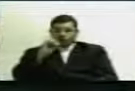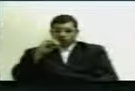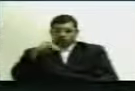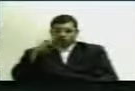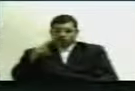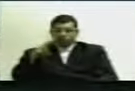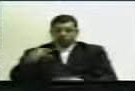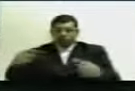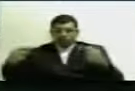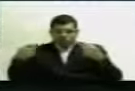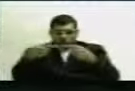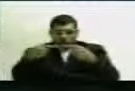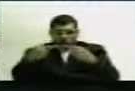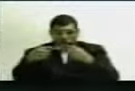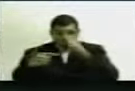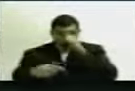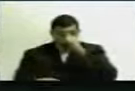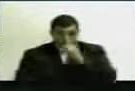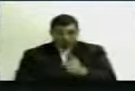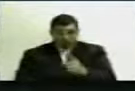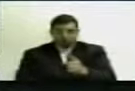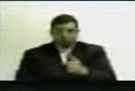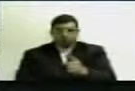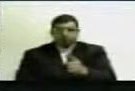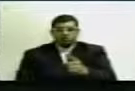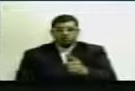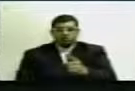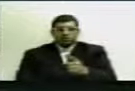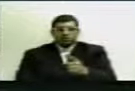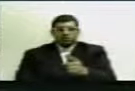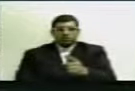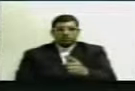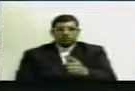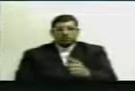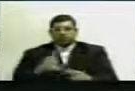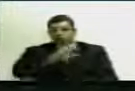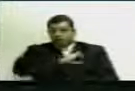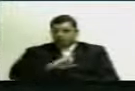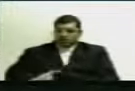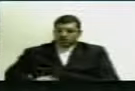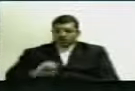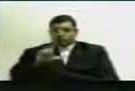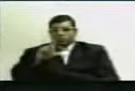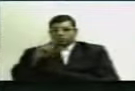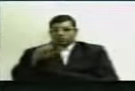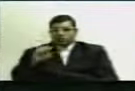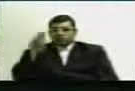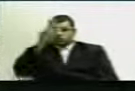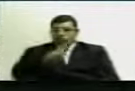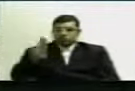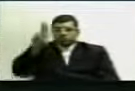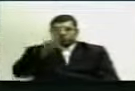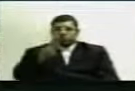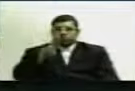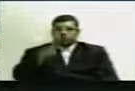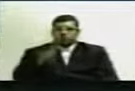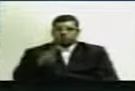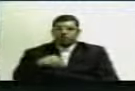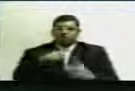Omar decide. A manchete do jornal, deputado Luiz Castro, não usa